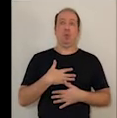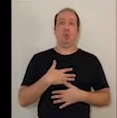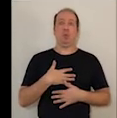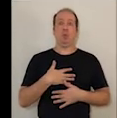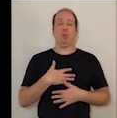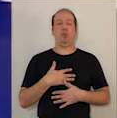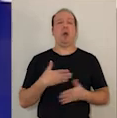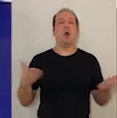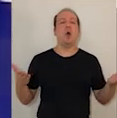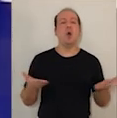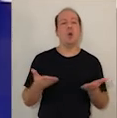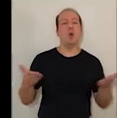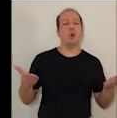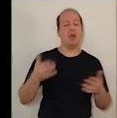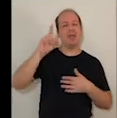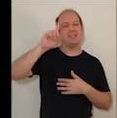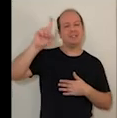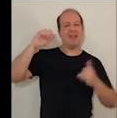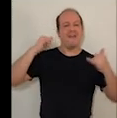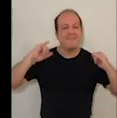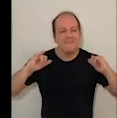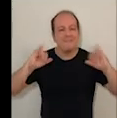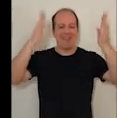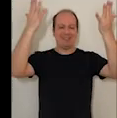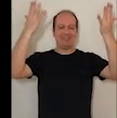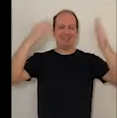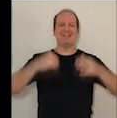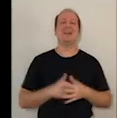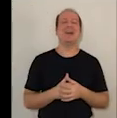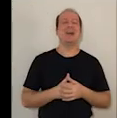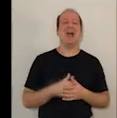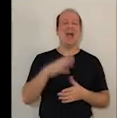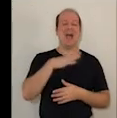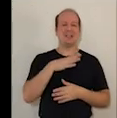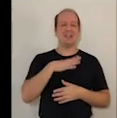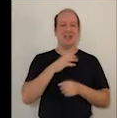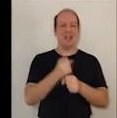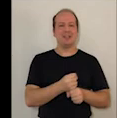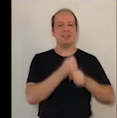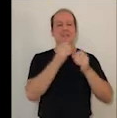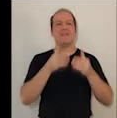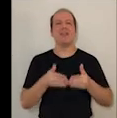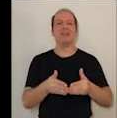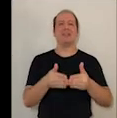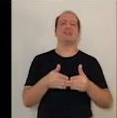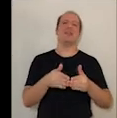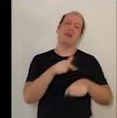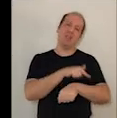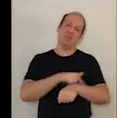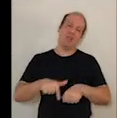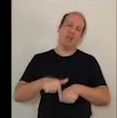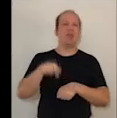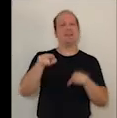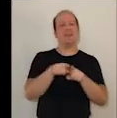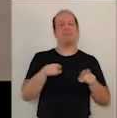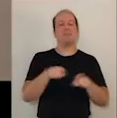Hoje é dia de grande festa. A cidade de Veneza concedeu à velhacaria um título de nobreza e não será